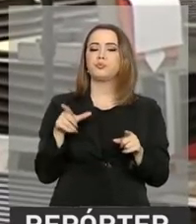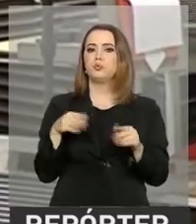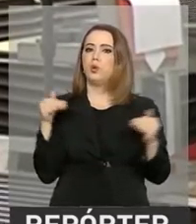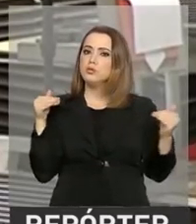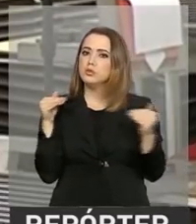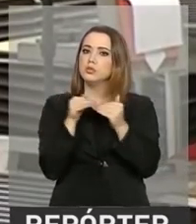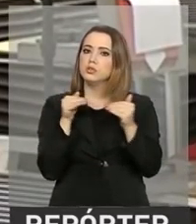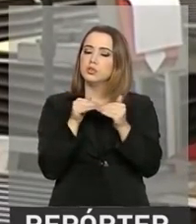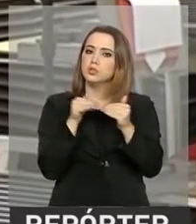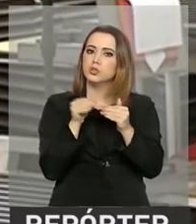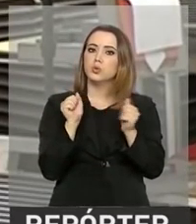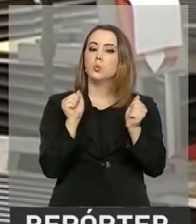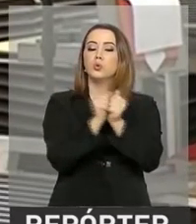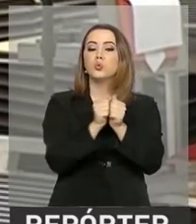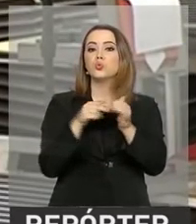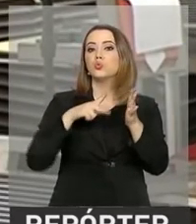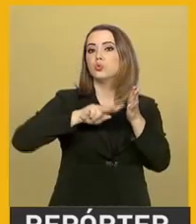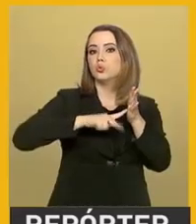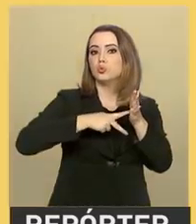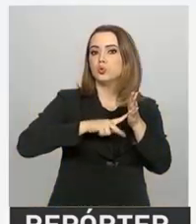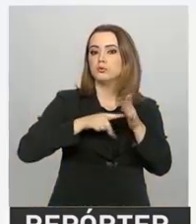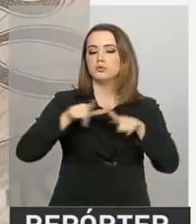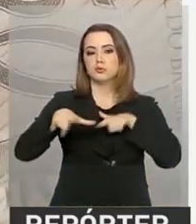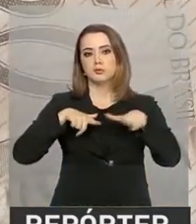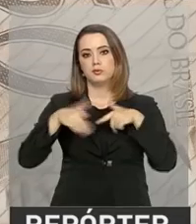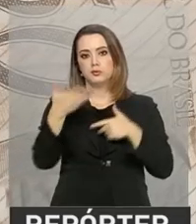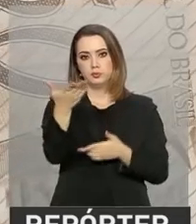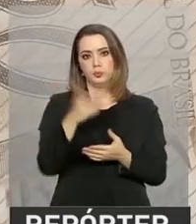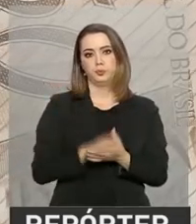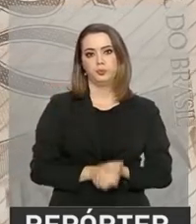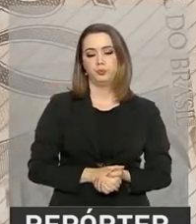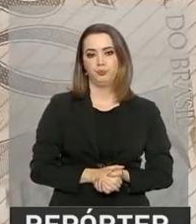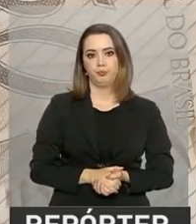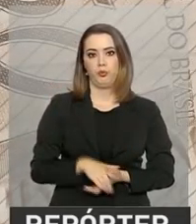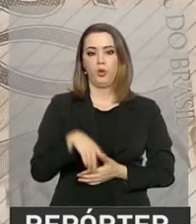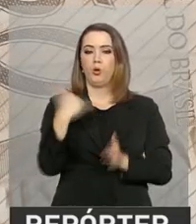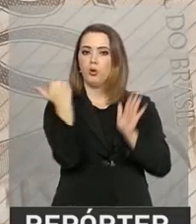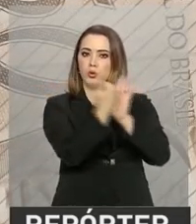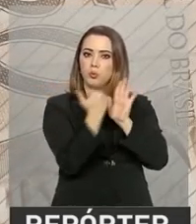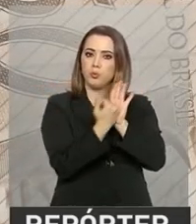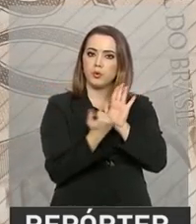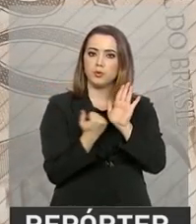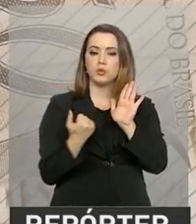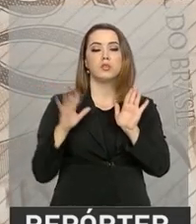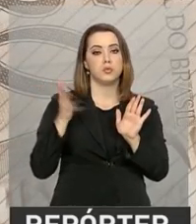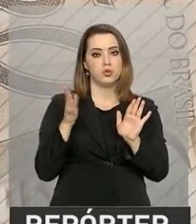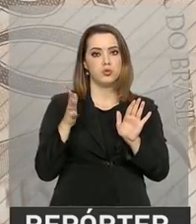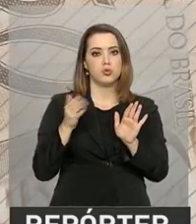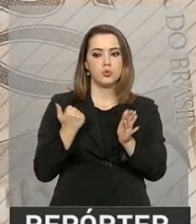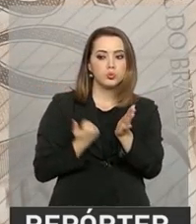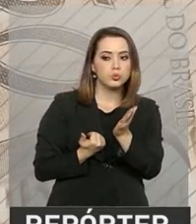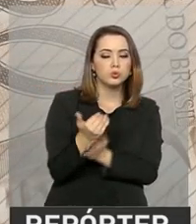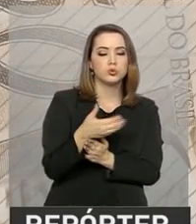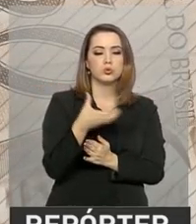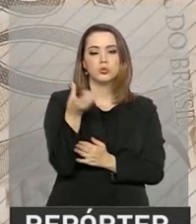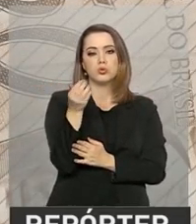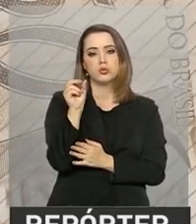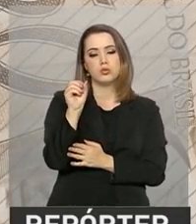específico com o sindicato dos trabalhadores o programa já Manteve quase 60.000 empregos com pagamentos de